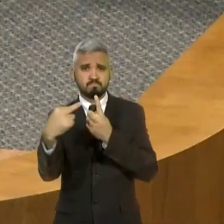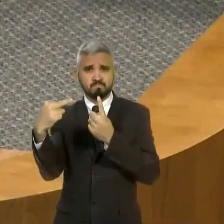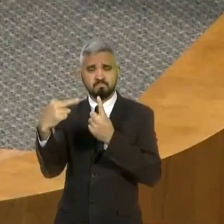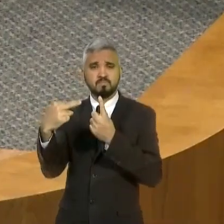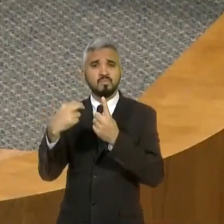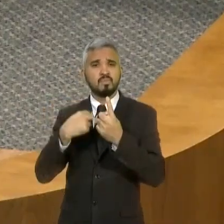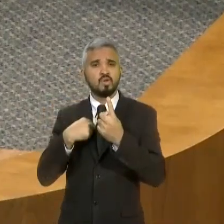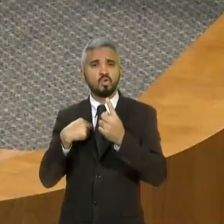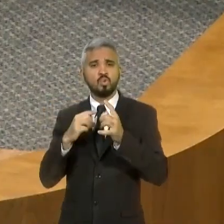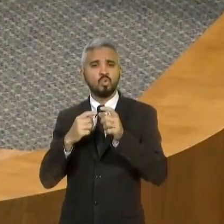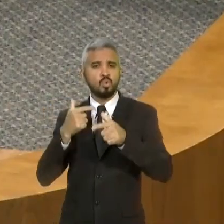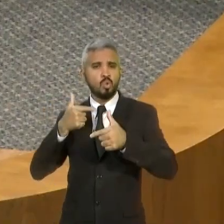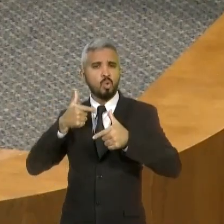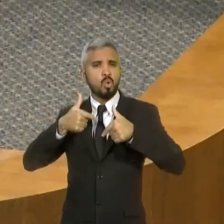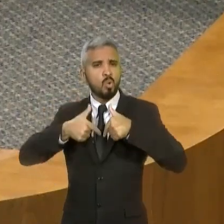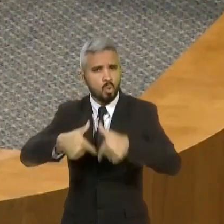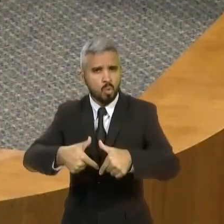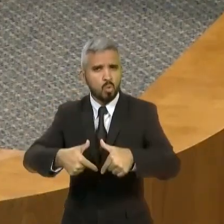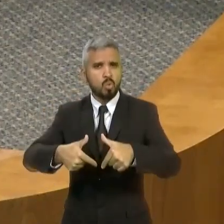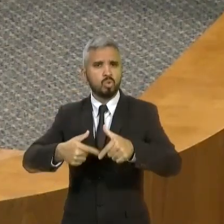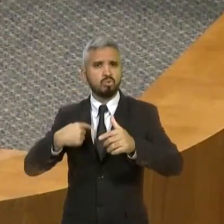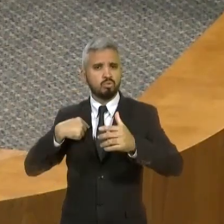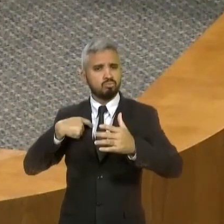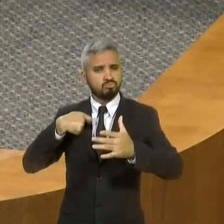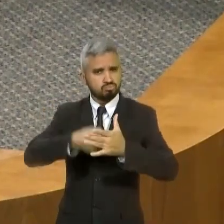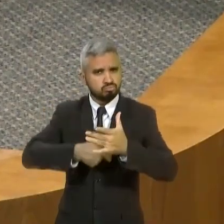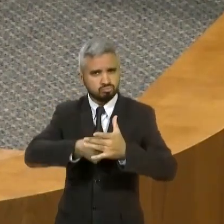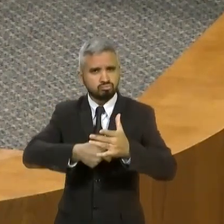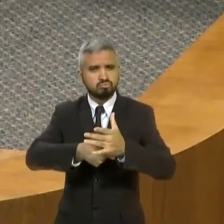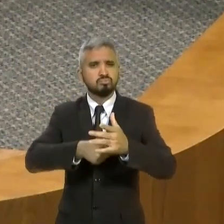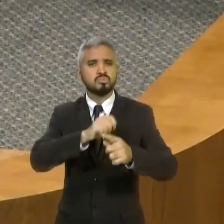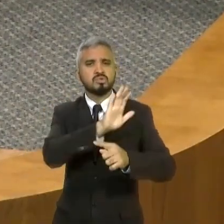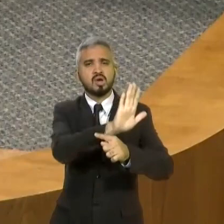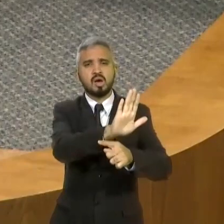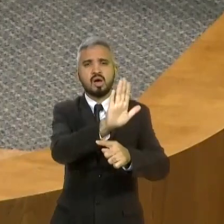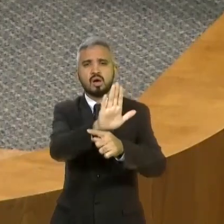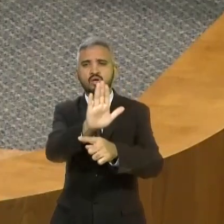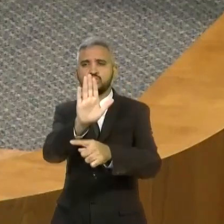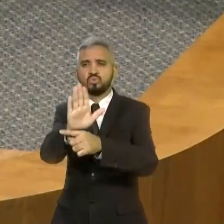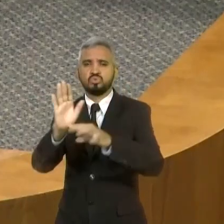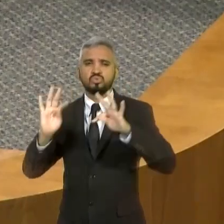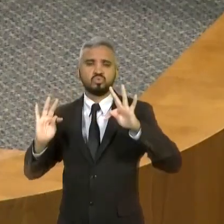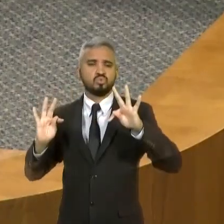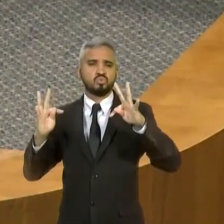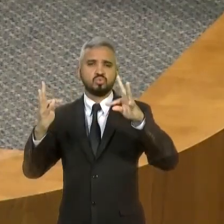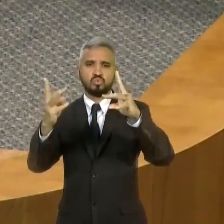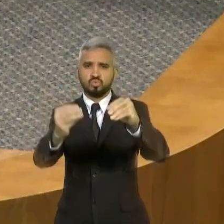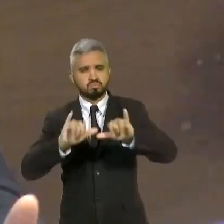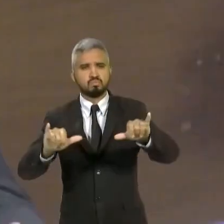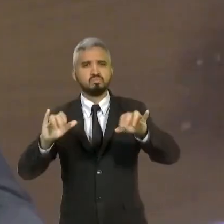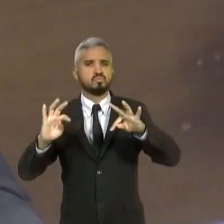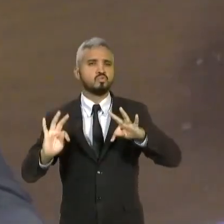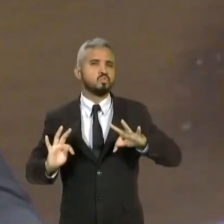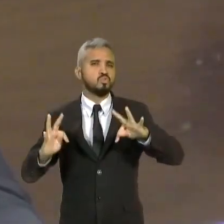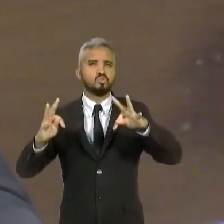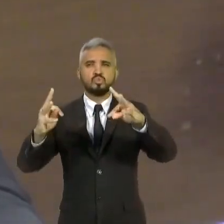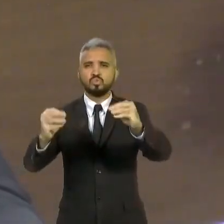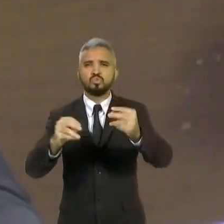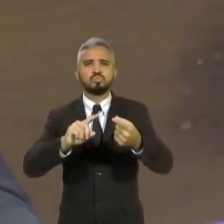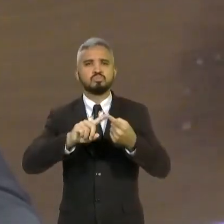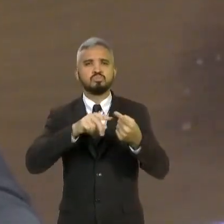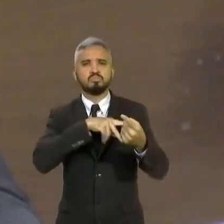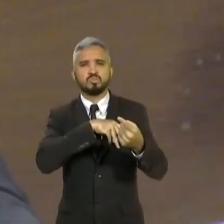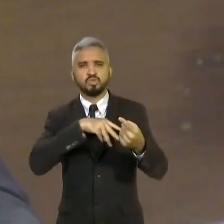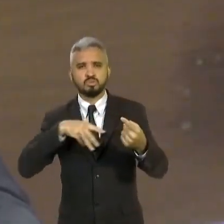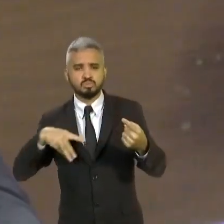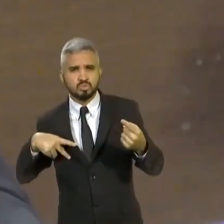de todos, para que todos nós possamos ter direitos iguais. O deputado